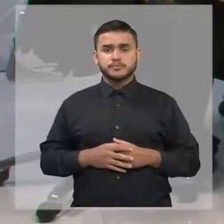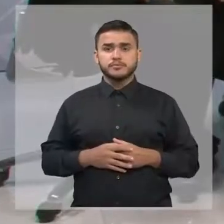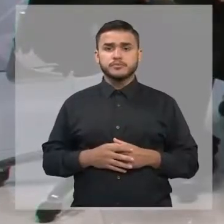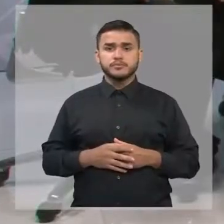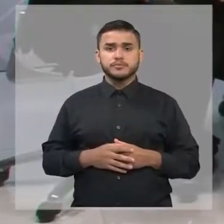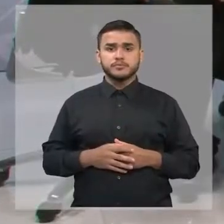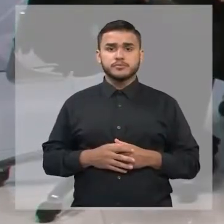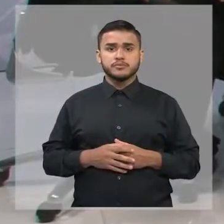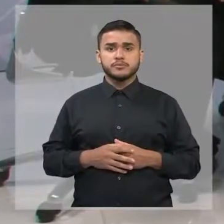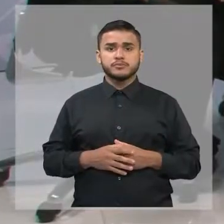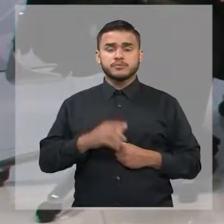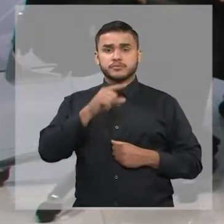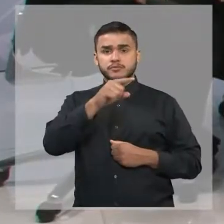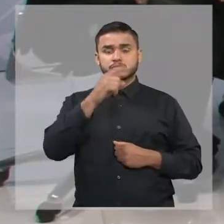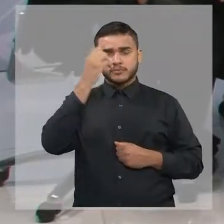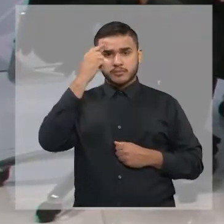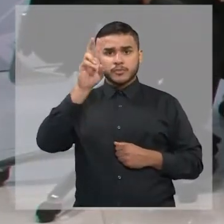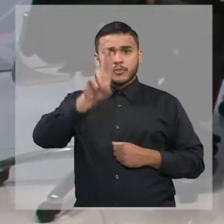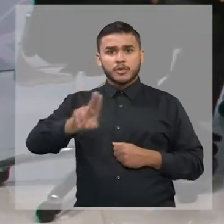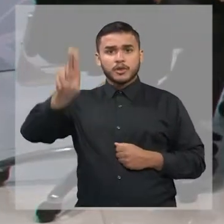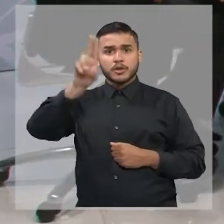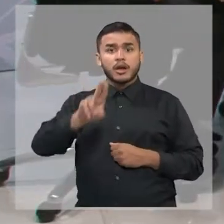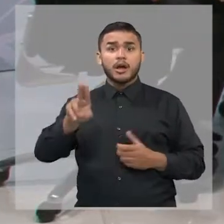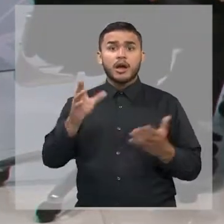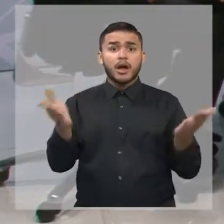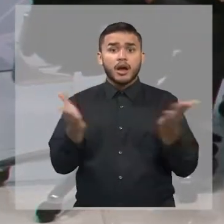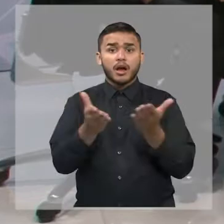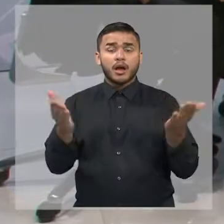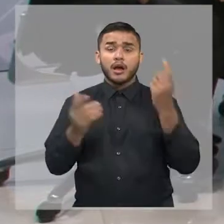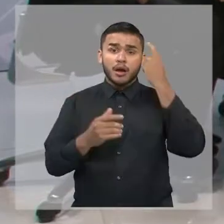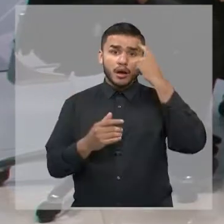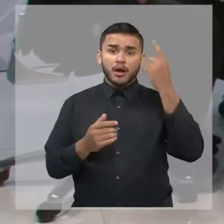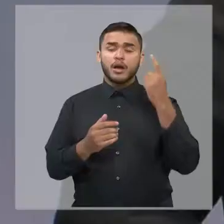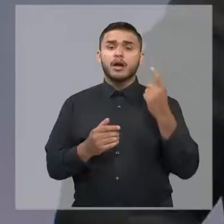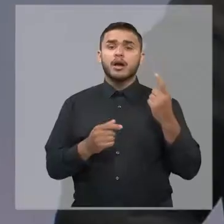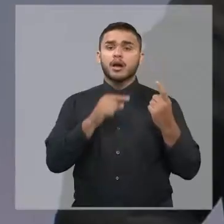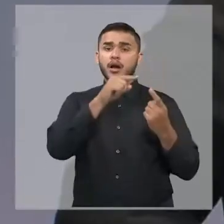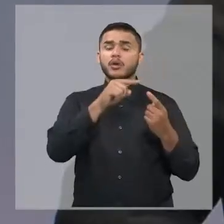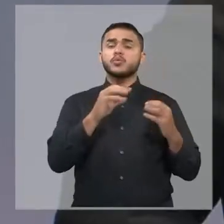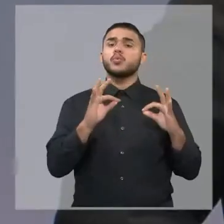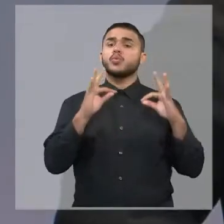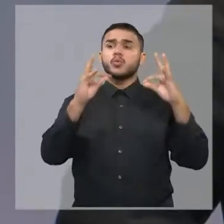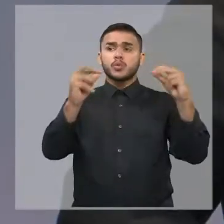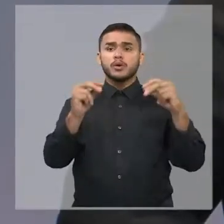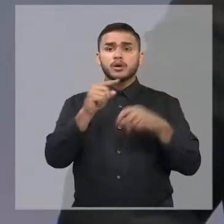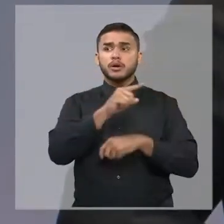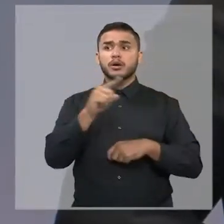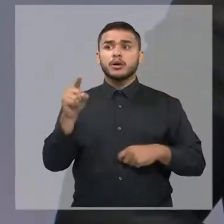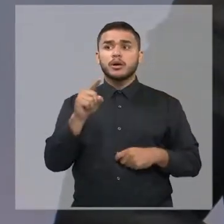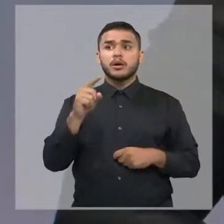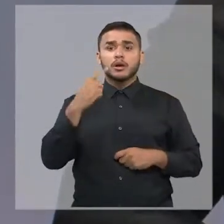Exatamente. Quando chegou a hora da universidade dar a sua contribuição para,